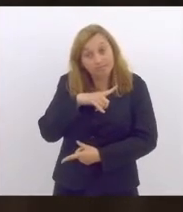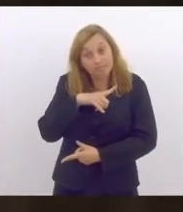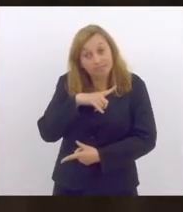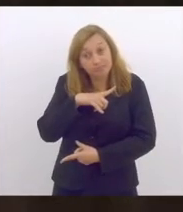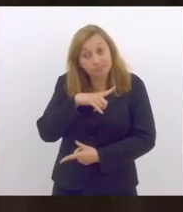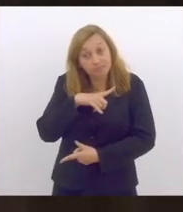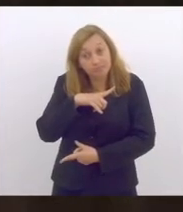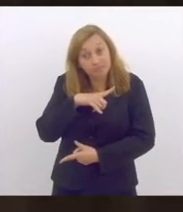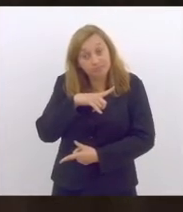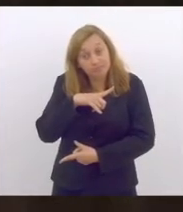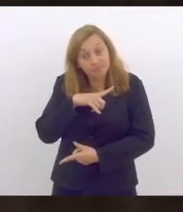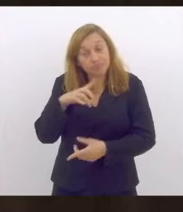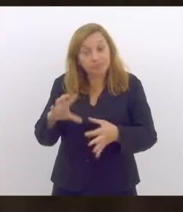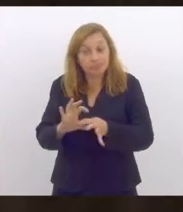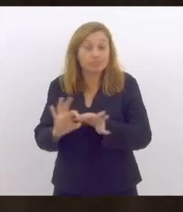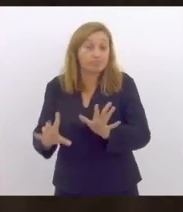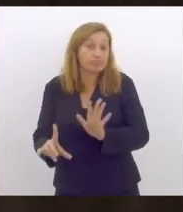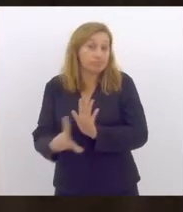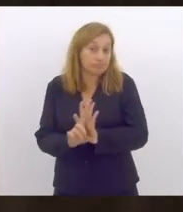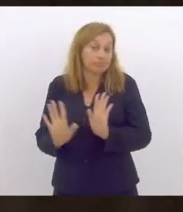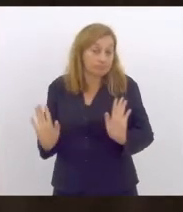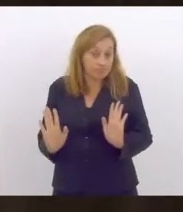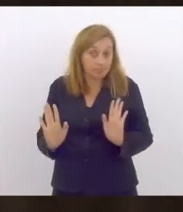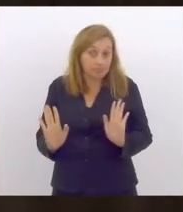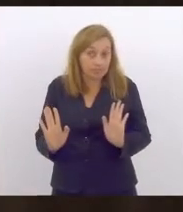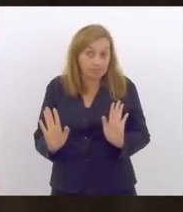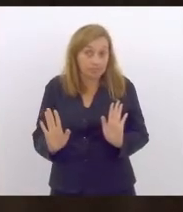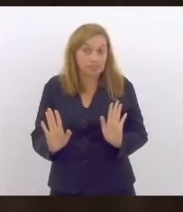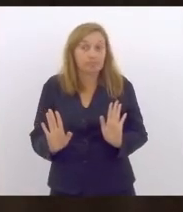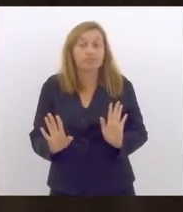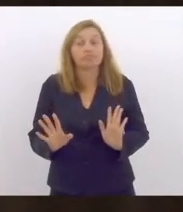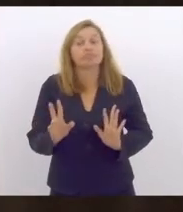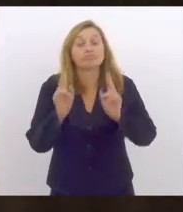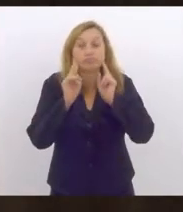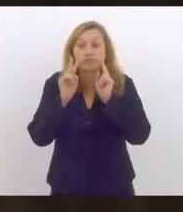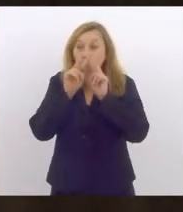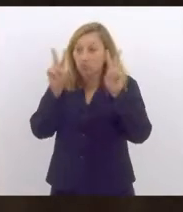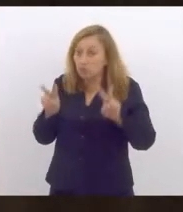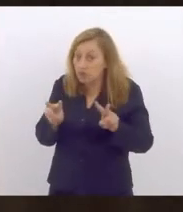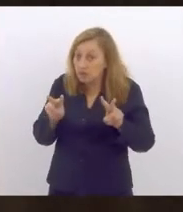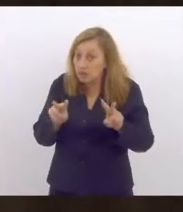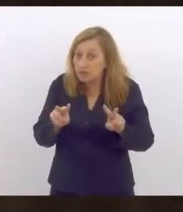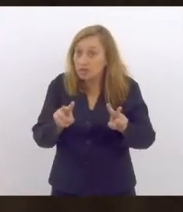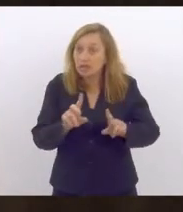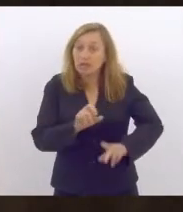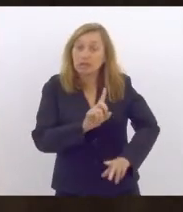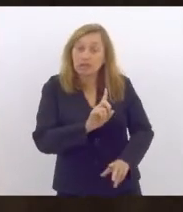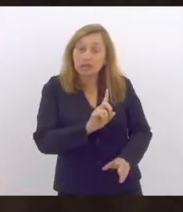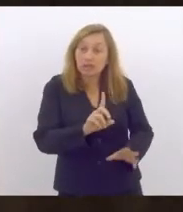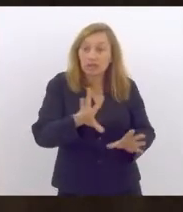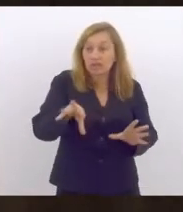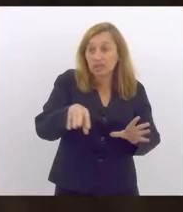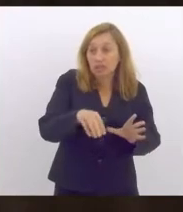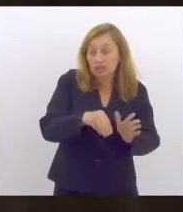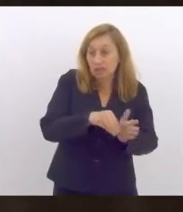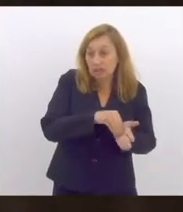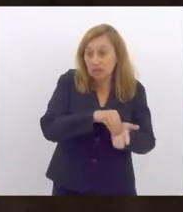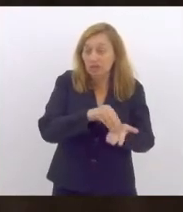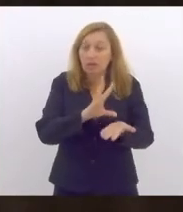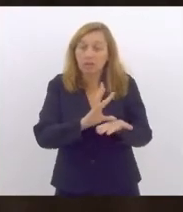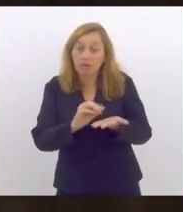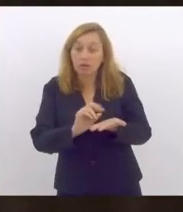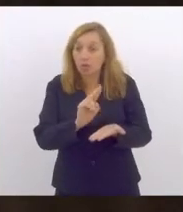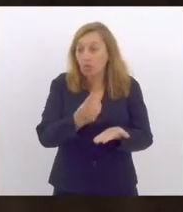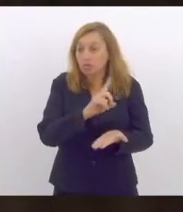aquele que sancionar. Isto, sob o ponto de vista de estar ou não na pauta. Sob o ponto de vista